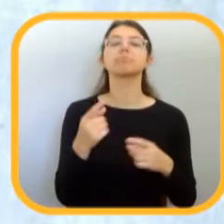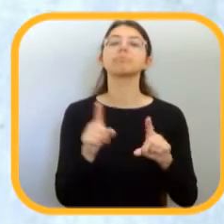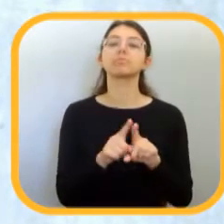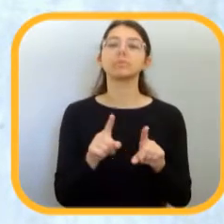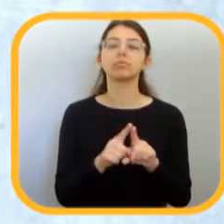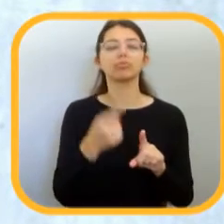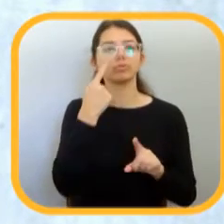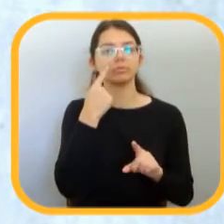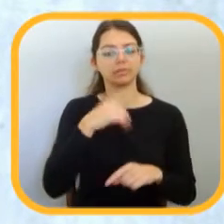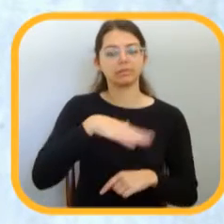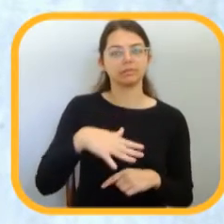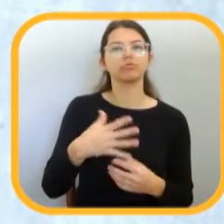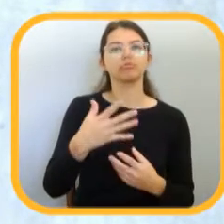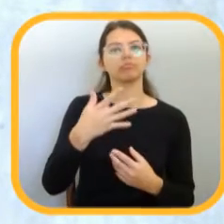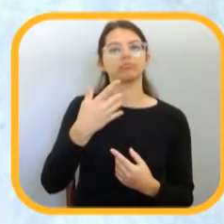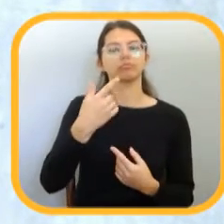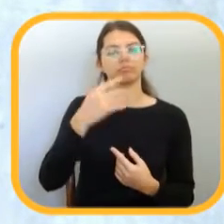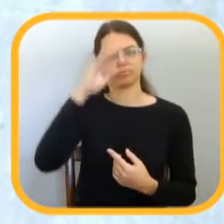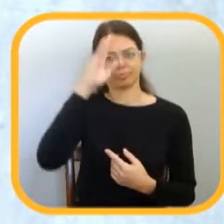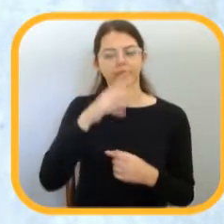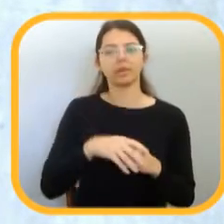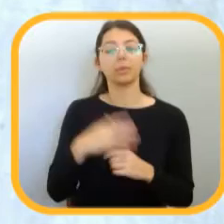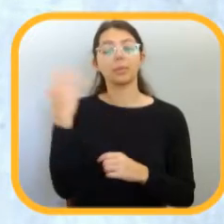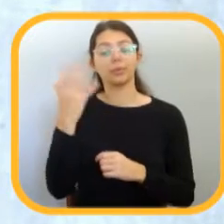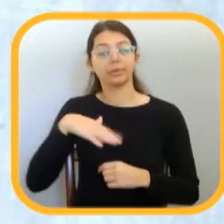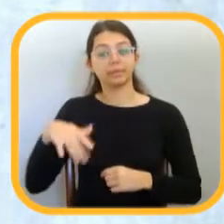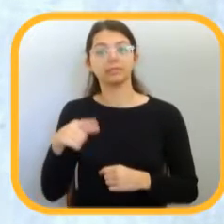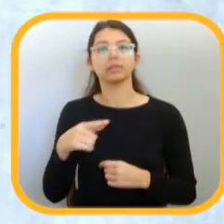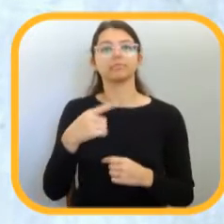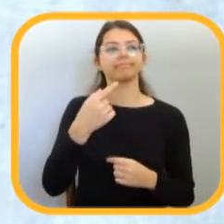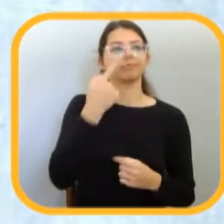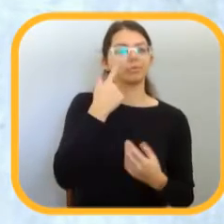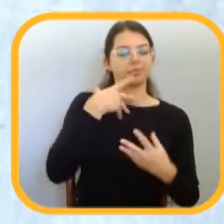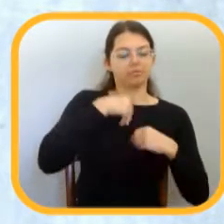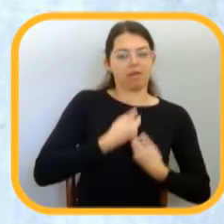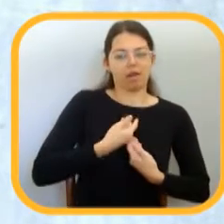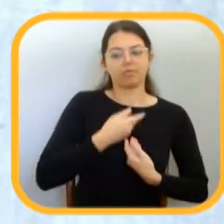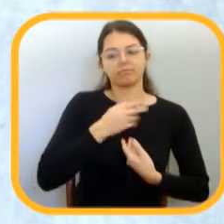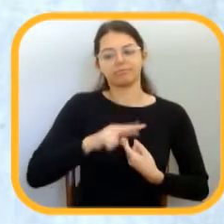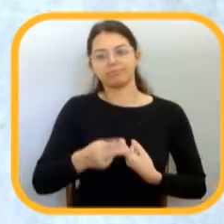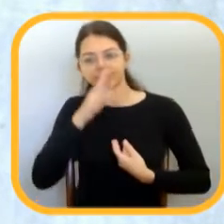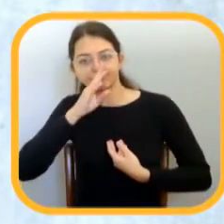sobre o conhecimento científico. A cultura científica é executar e praticar